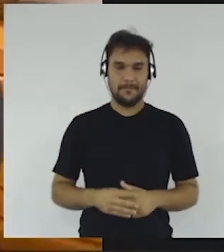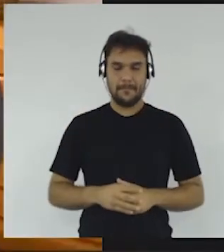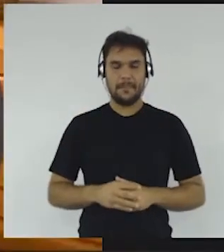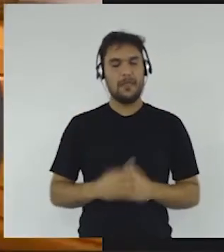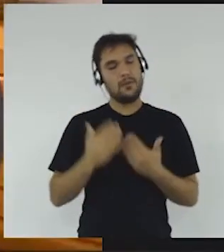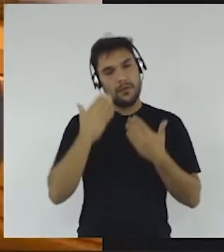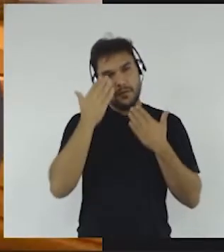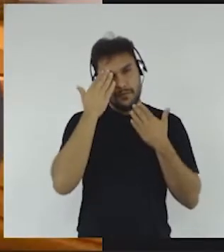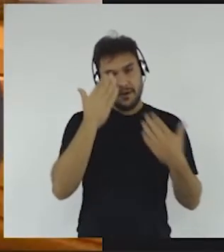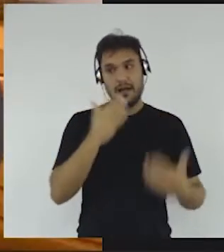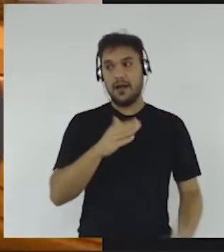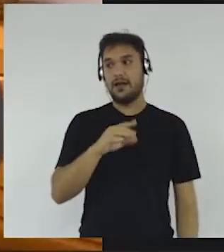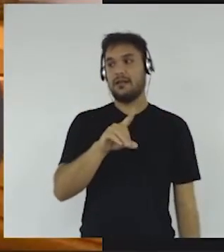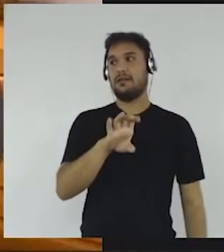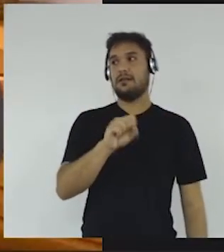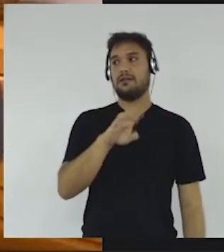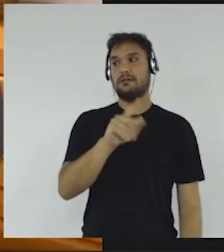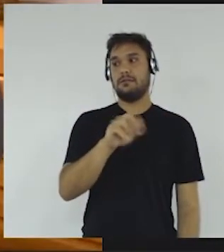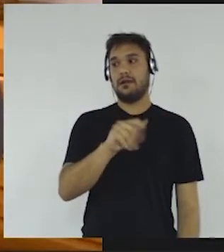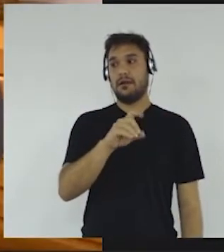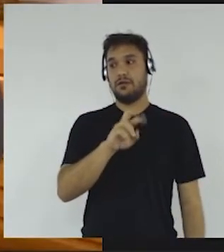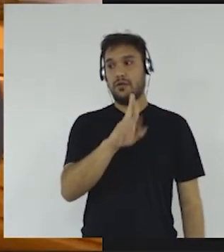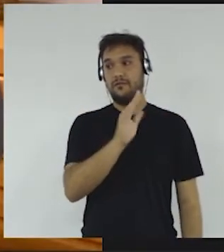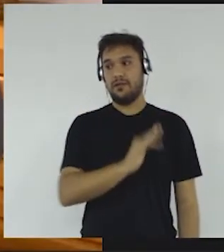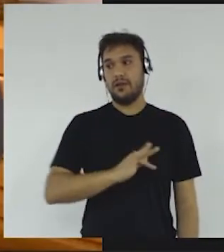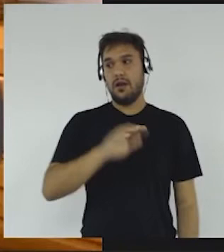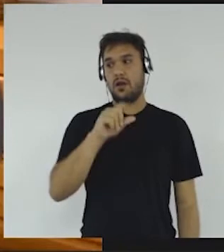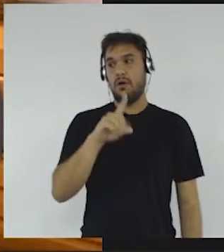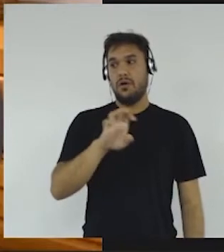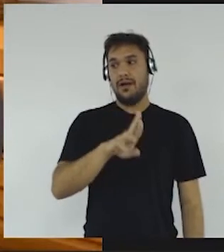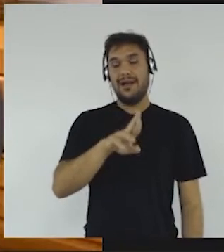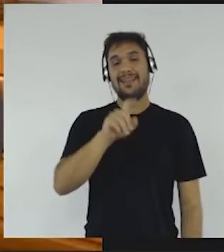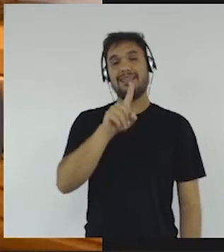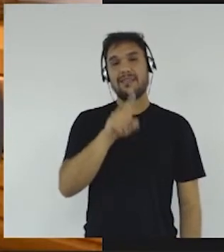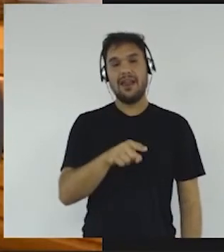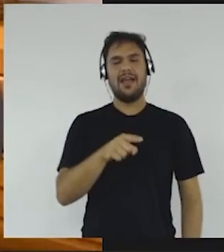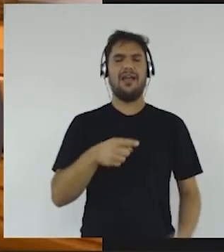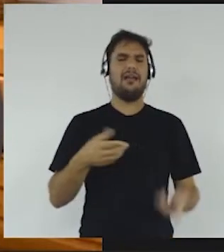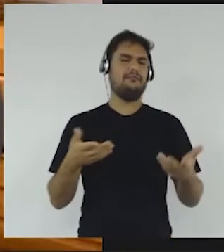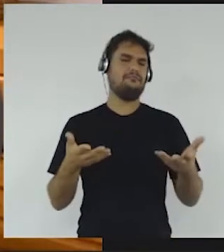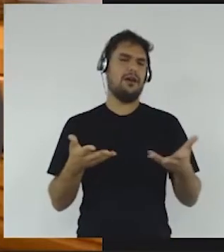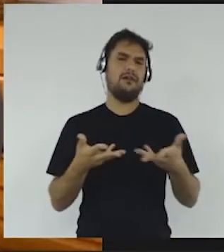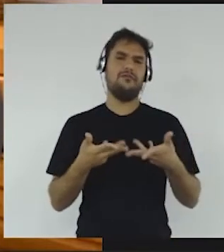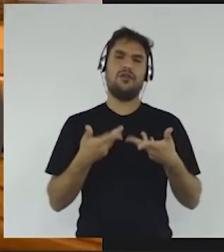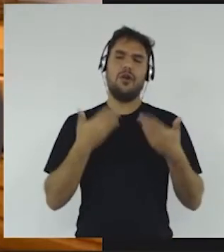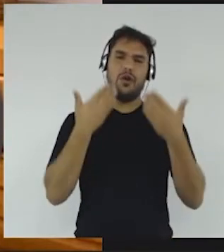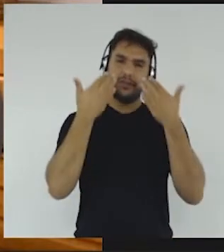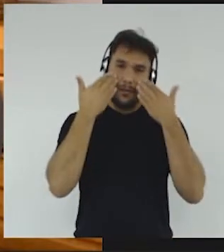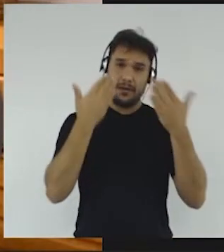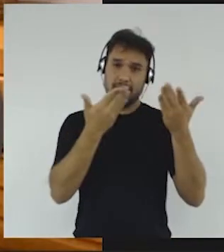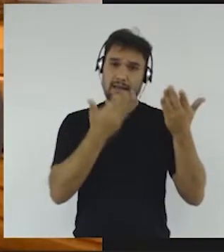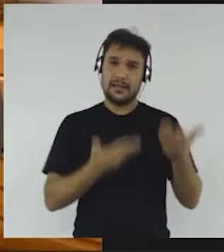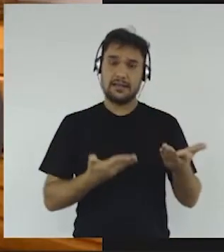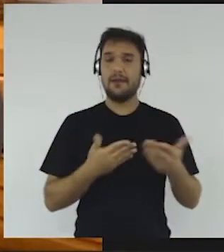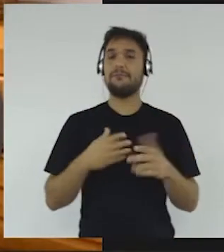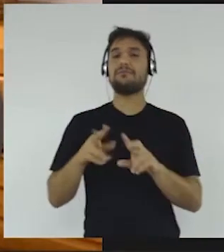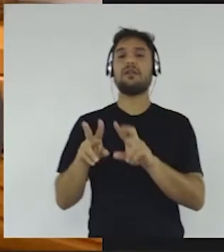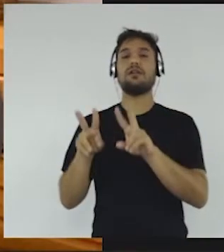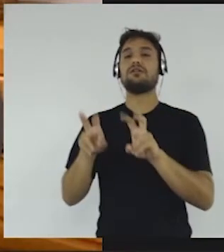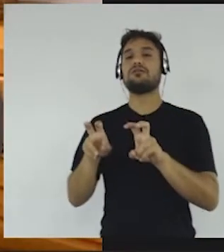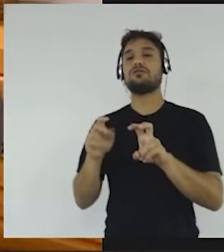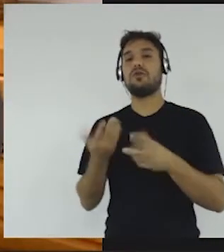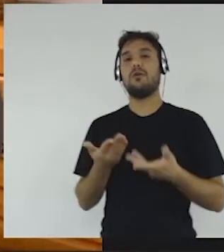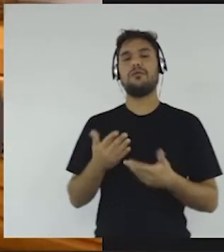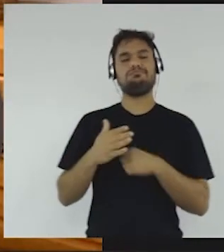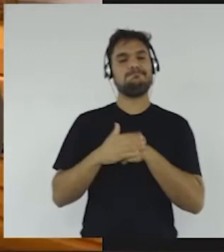Muito obrigada, desembargador federal André Fontes, pela sua maravilhosa exposição sobre